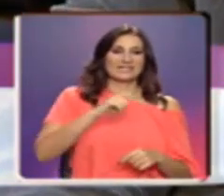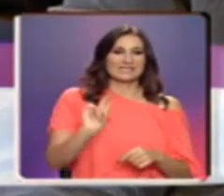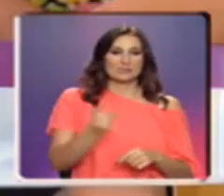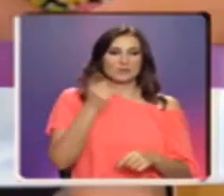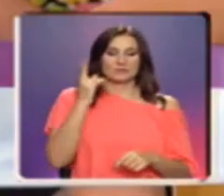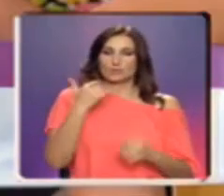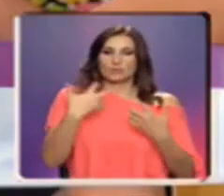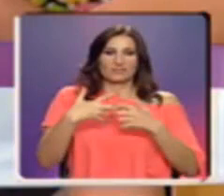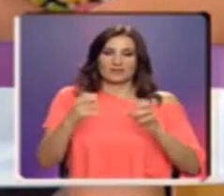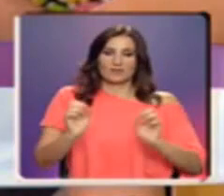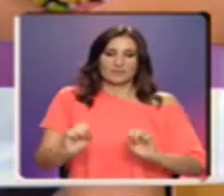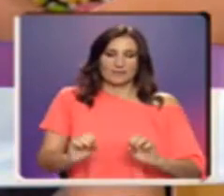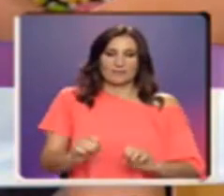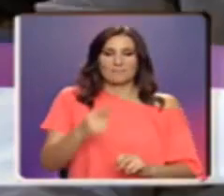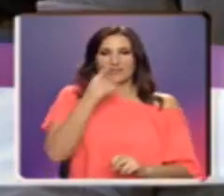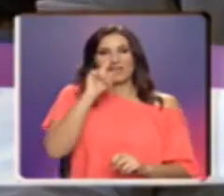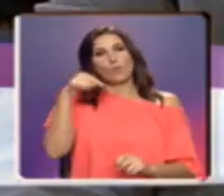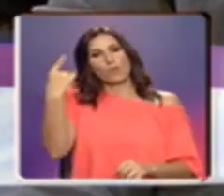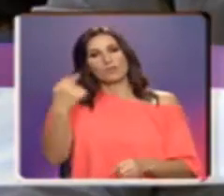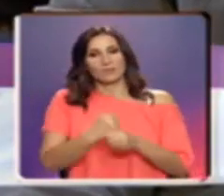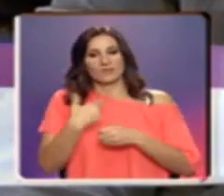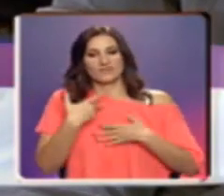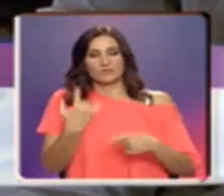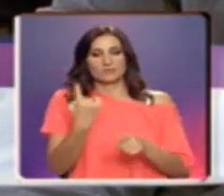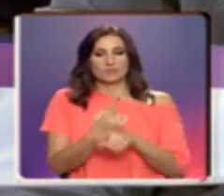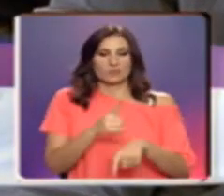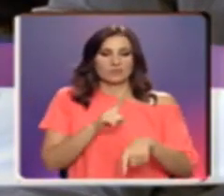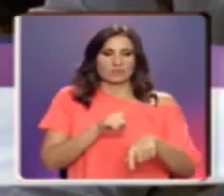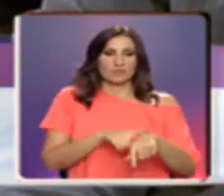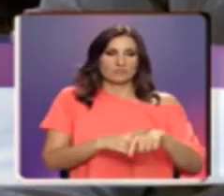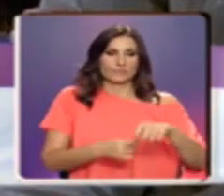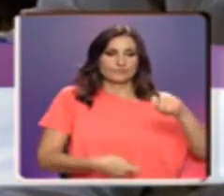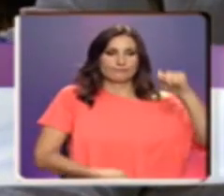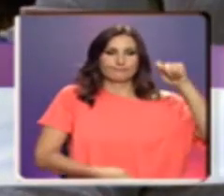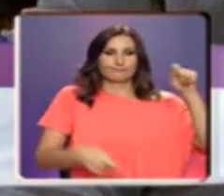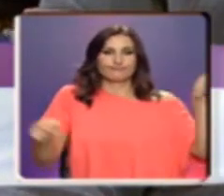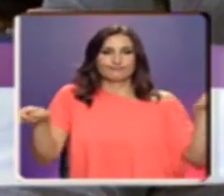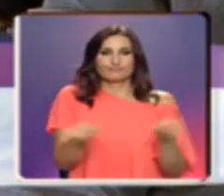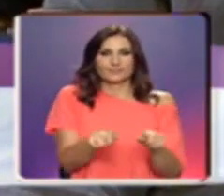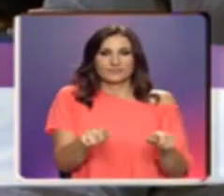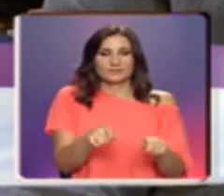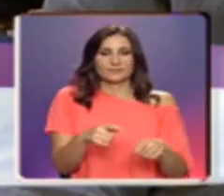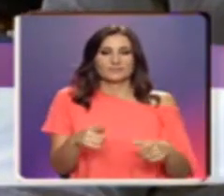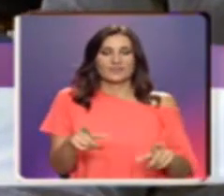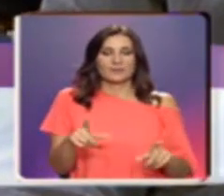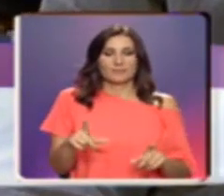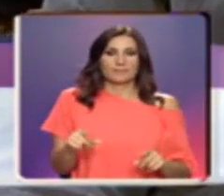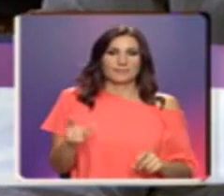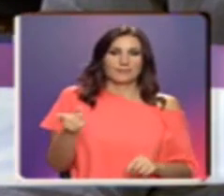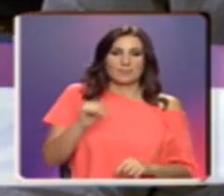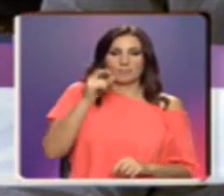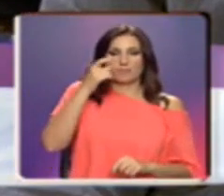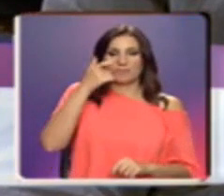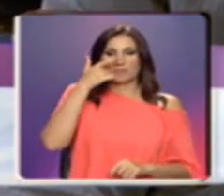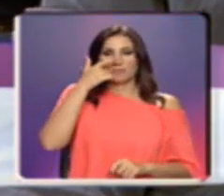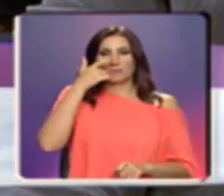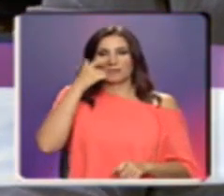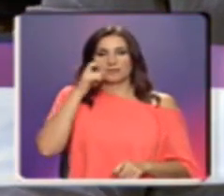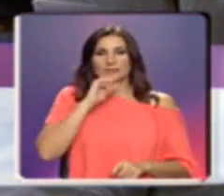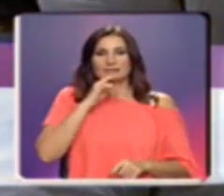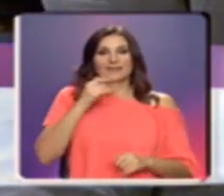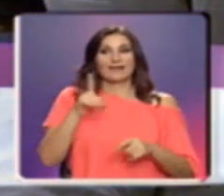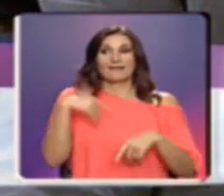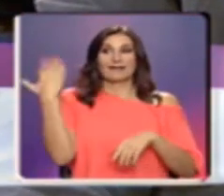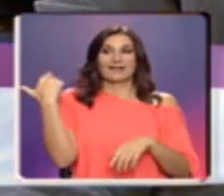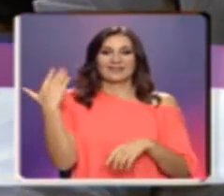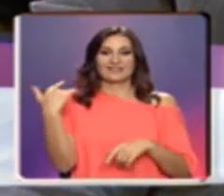Isso não tenho dúvida absolutamente nenhuma, até porque o tempo reduziu muito a minha capacidade de estar sempre a sorrir, porque